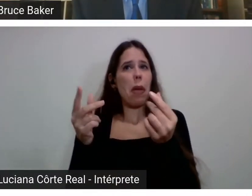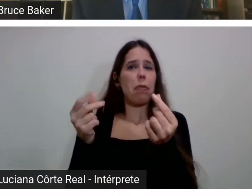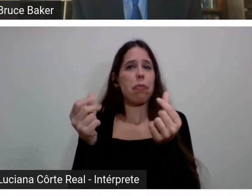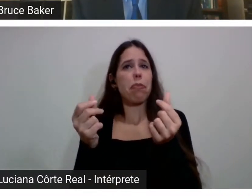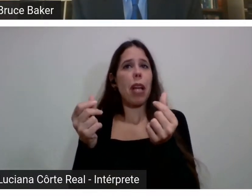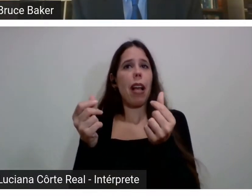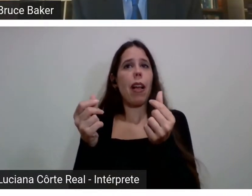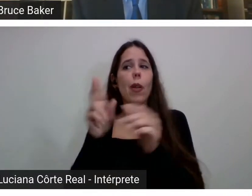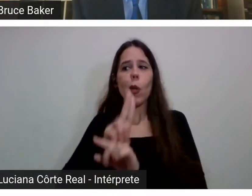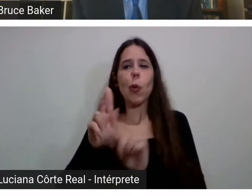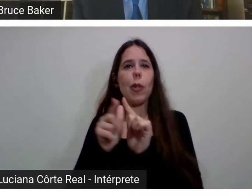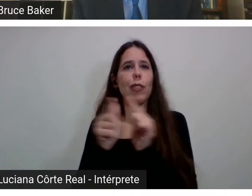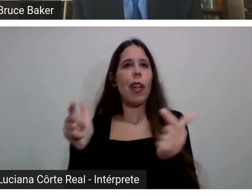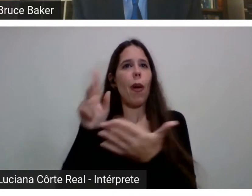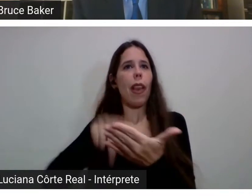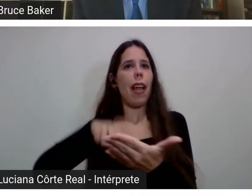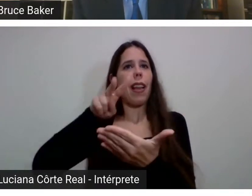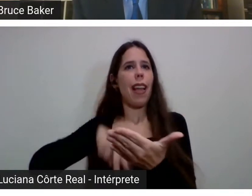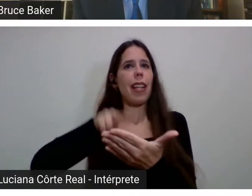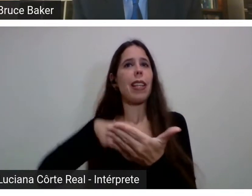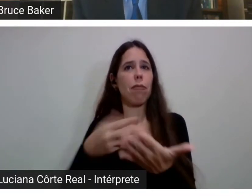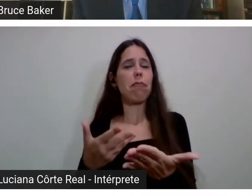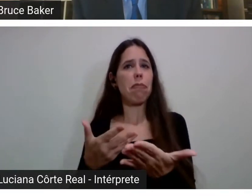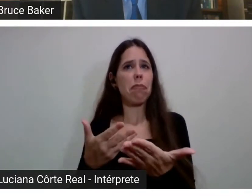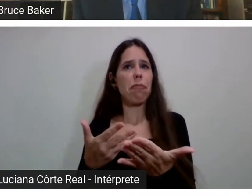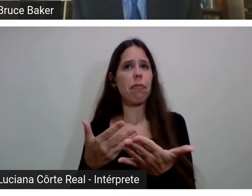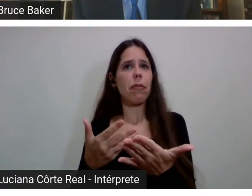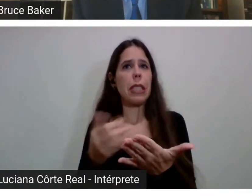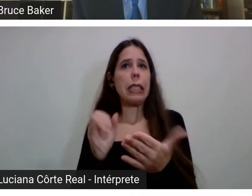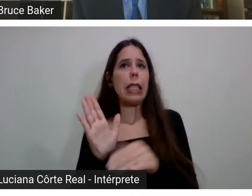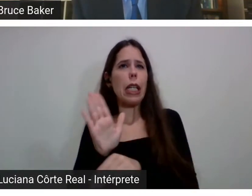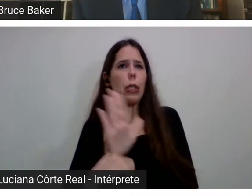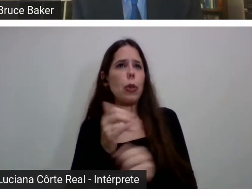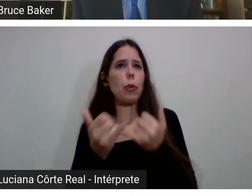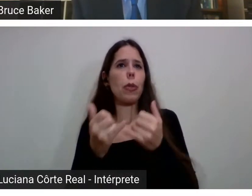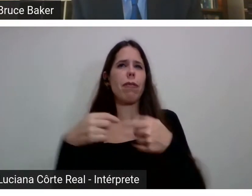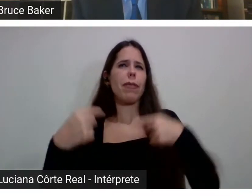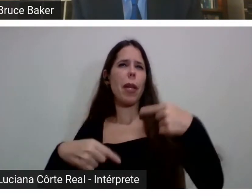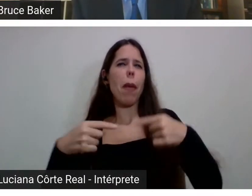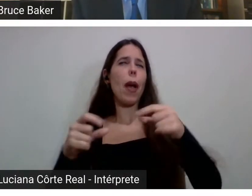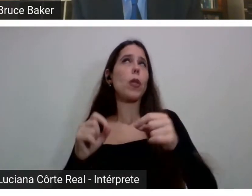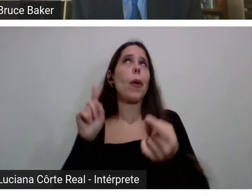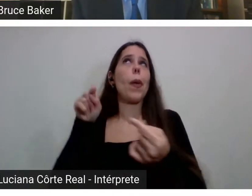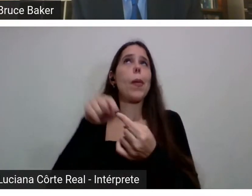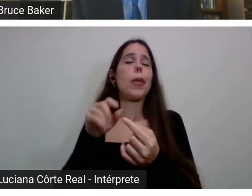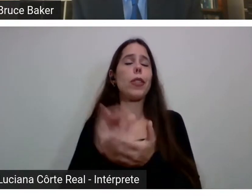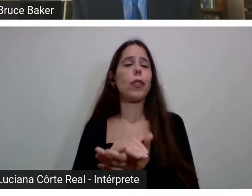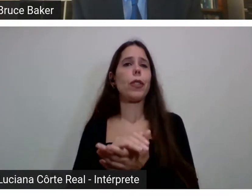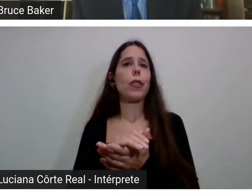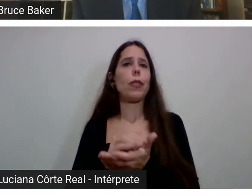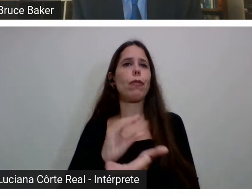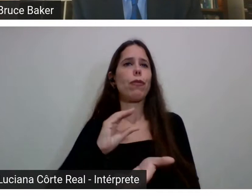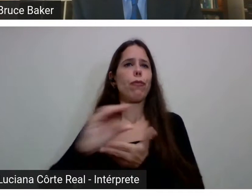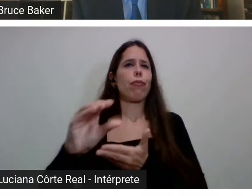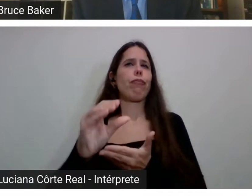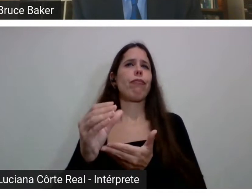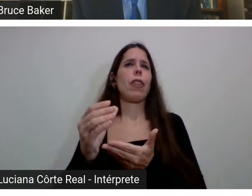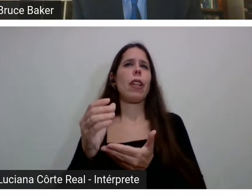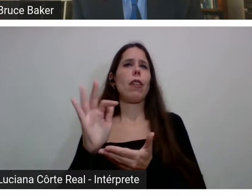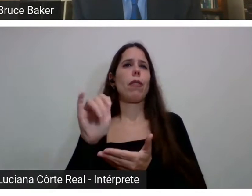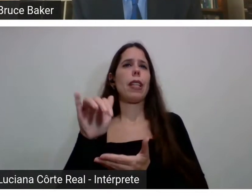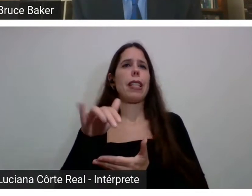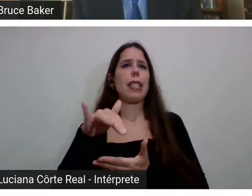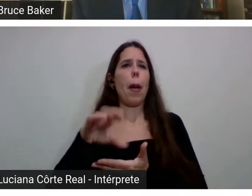debate sobre o financiamento, sobre a equidade, seja tão aquecido nos Estados Unidos. No Brasil,